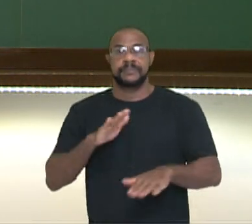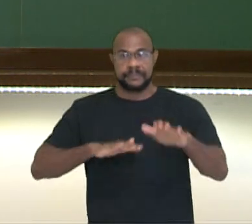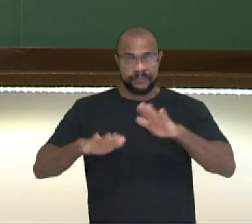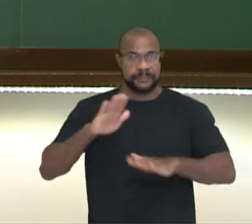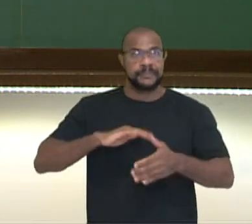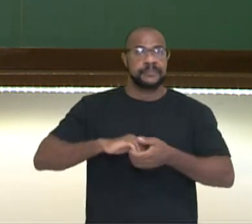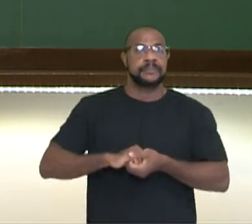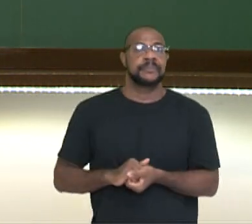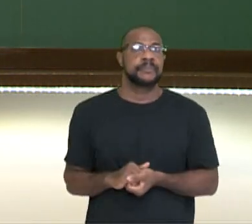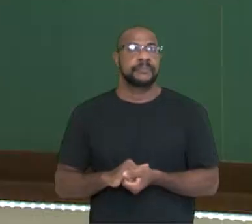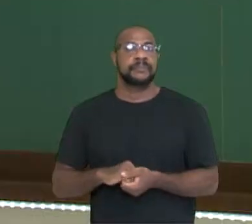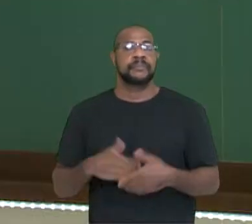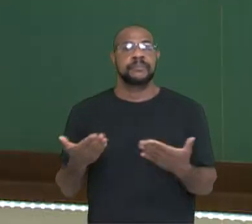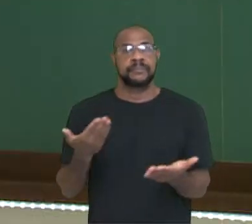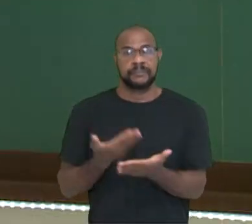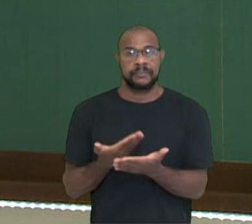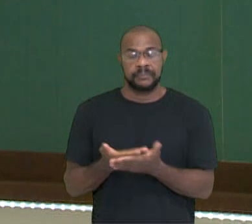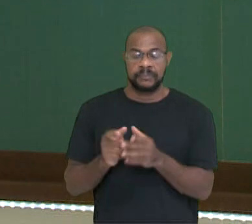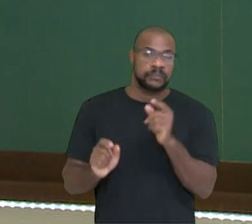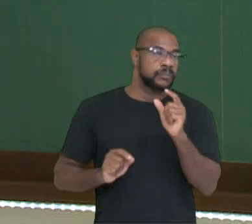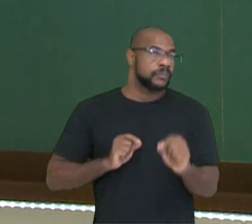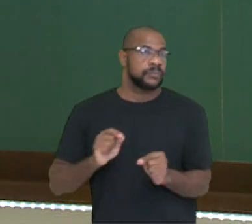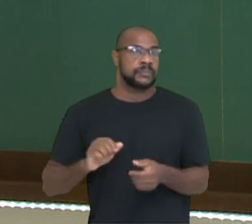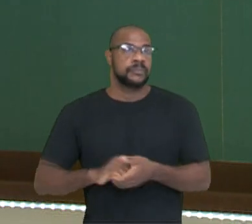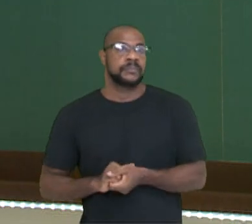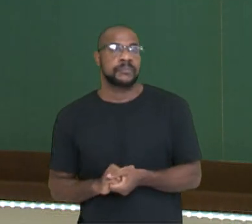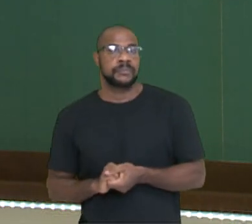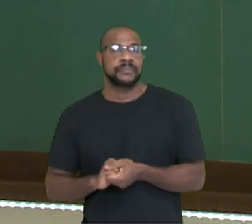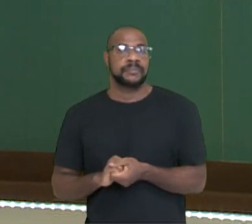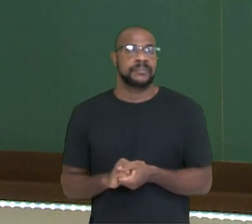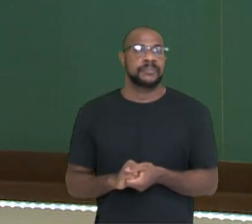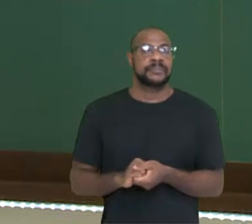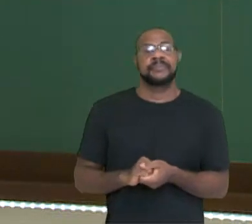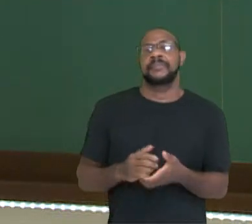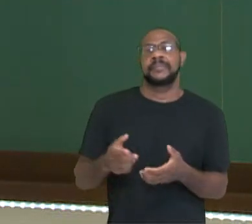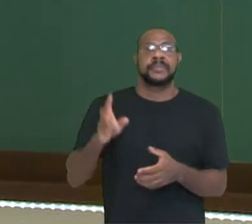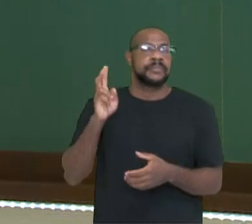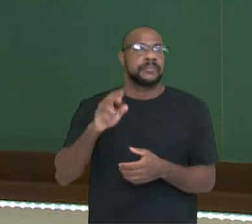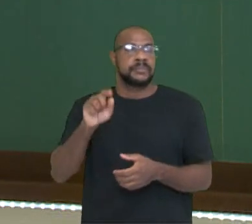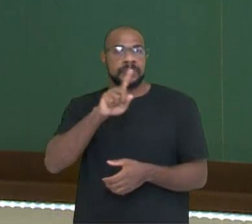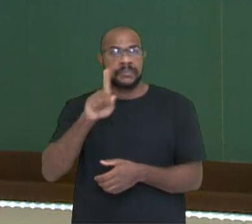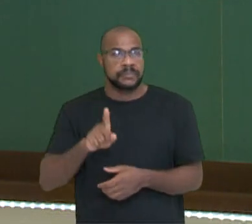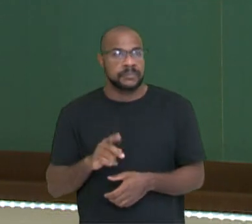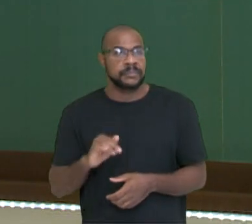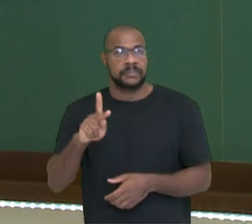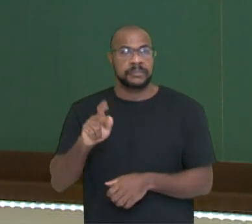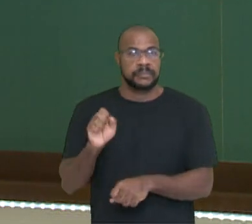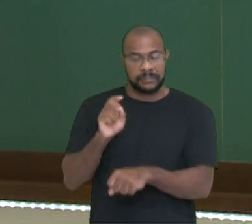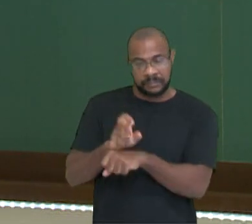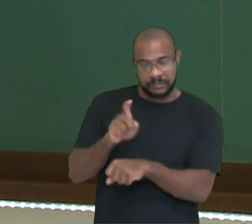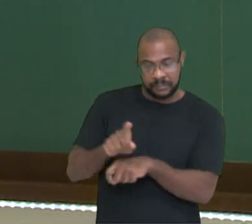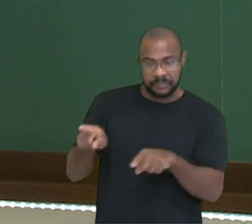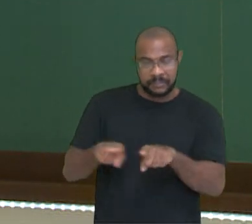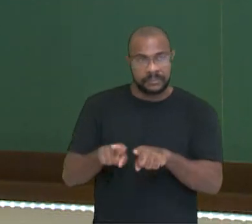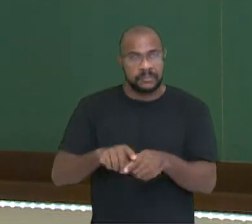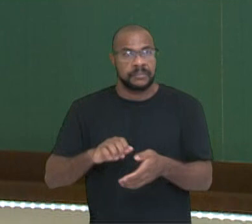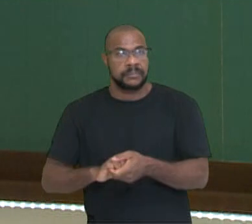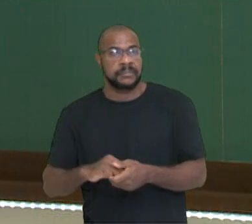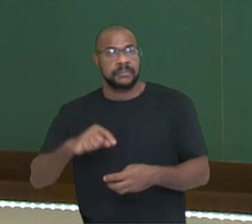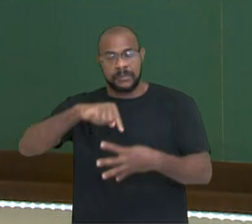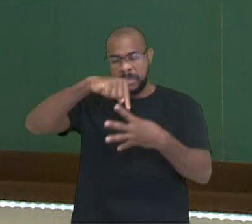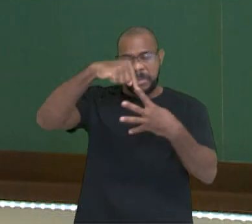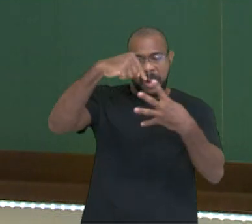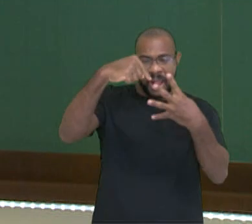aegypti. O que a gente viu na aula de hoje, gente? Zika vírus, um breve histórico, falou um pouco sobre o vetor, falou da síndrome crônica,